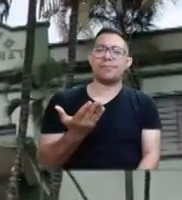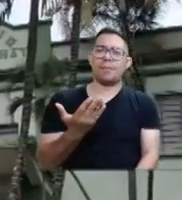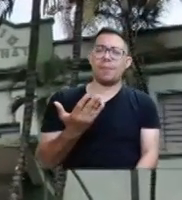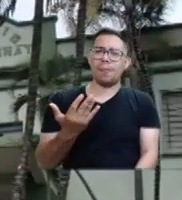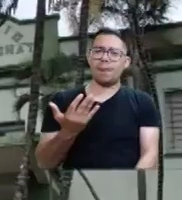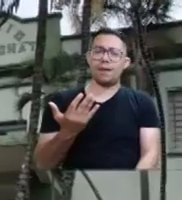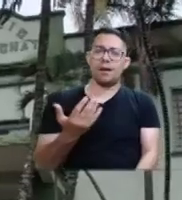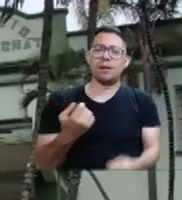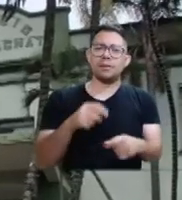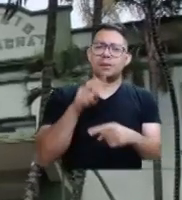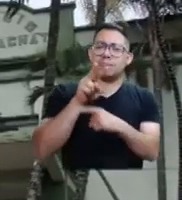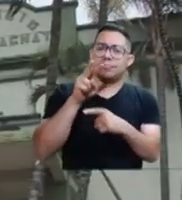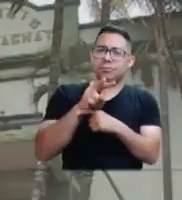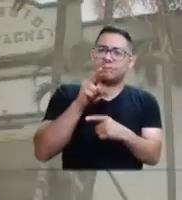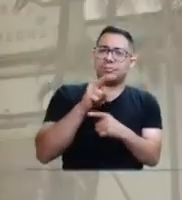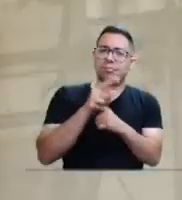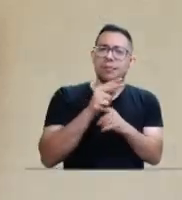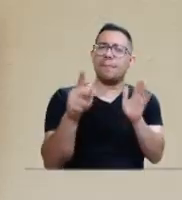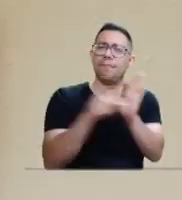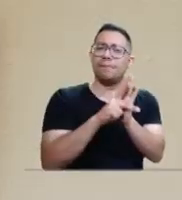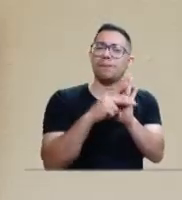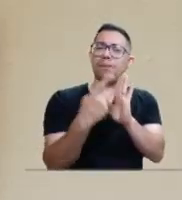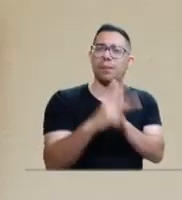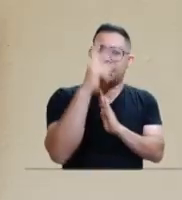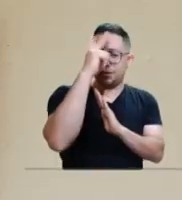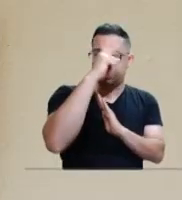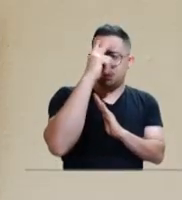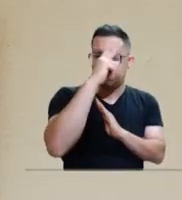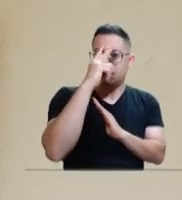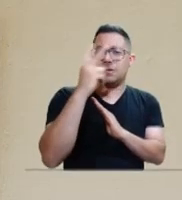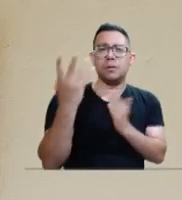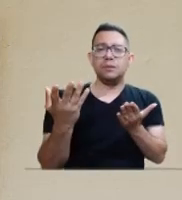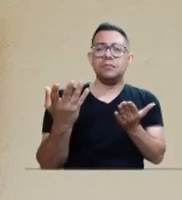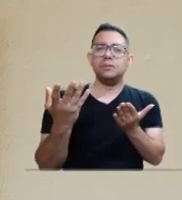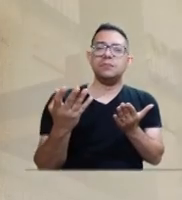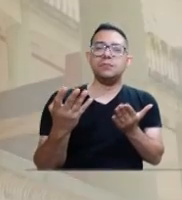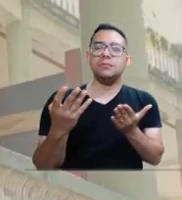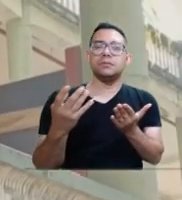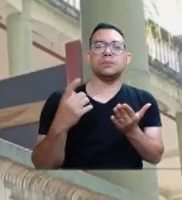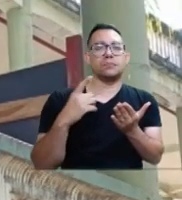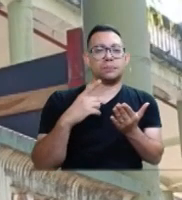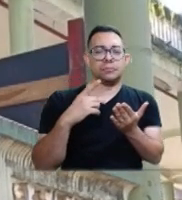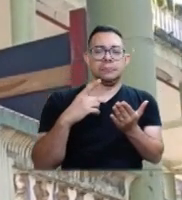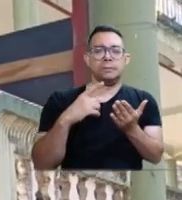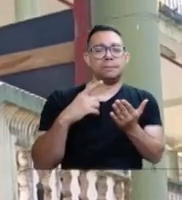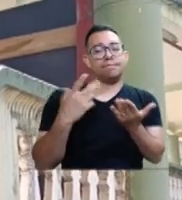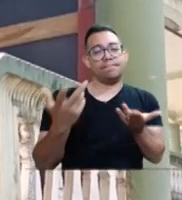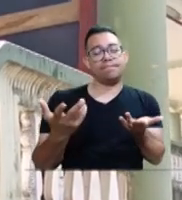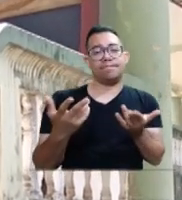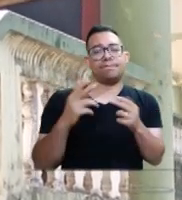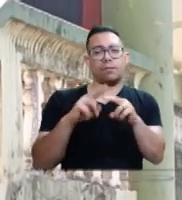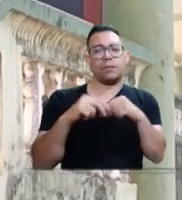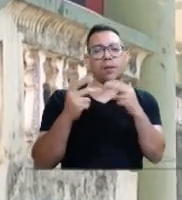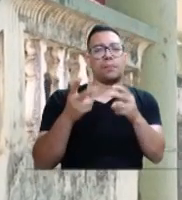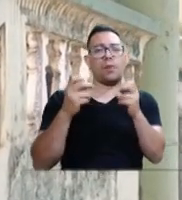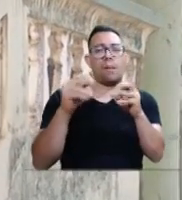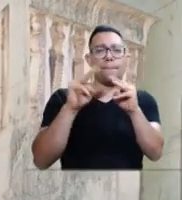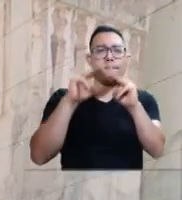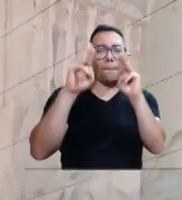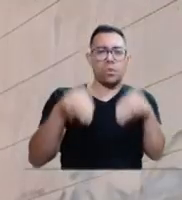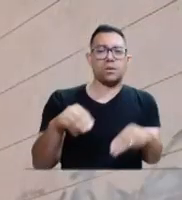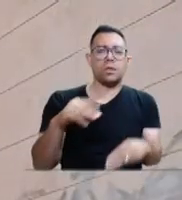Colégio Champagnat, que é tombado como patrimônio histórico, onde está o arquivo, tem áreas interditadas. O